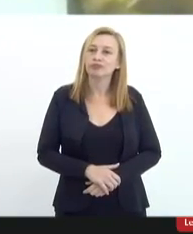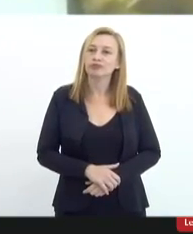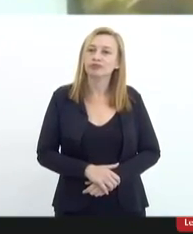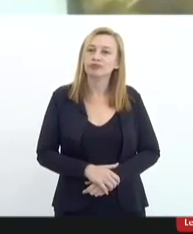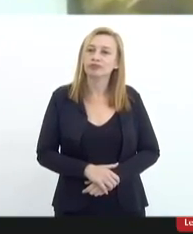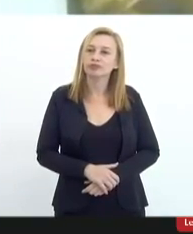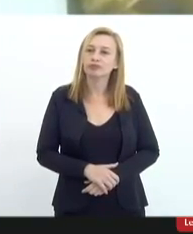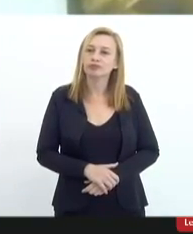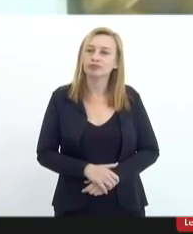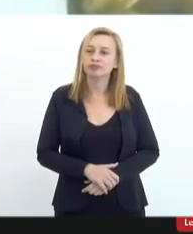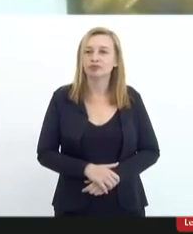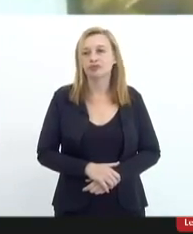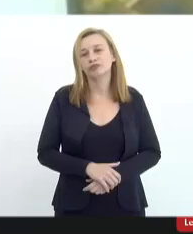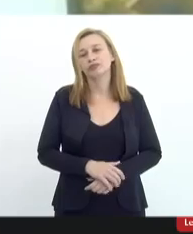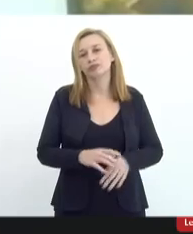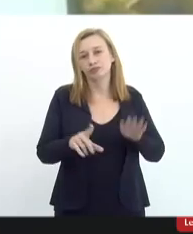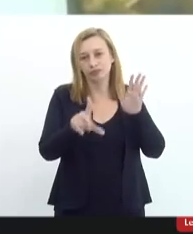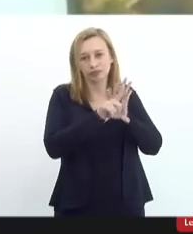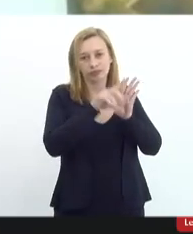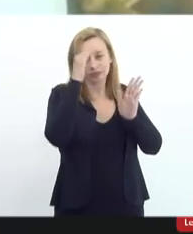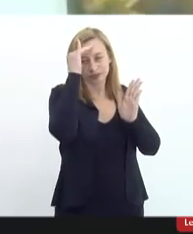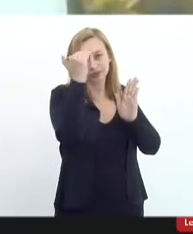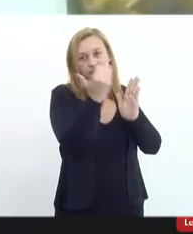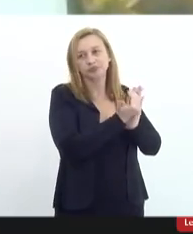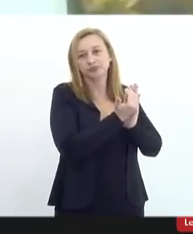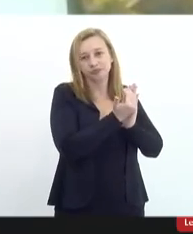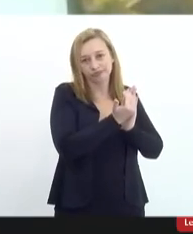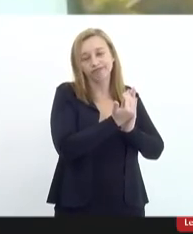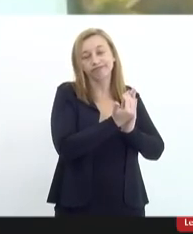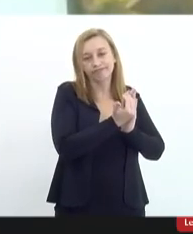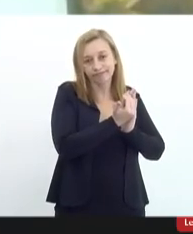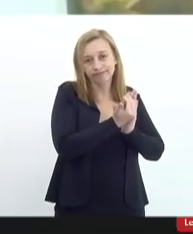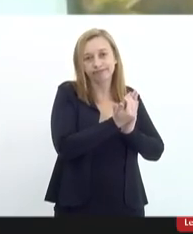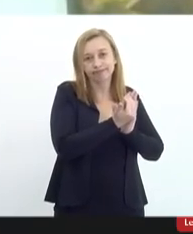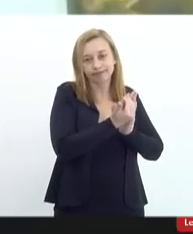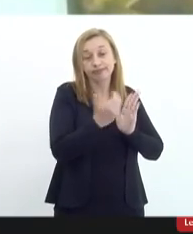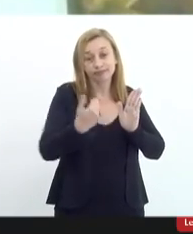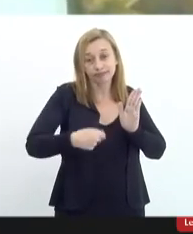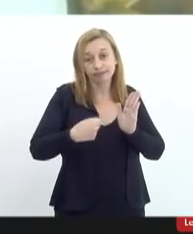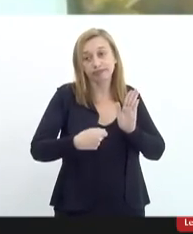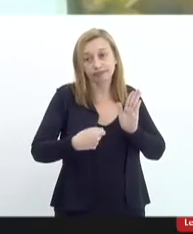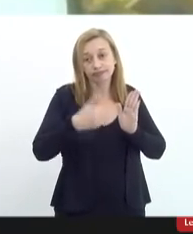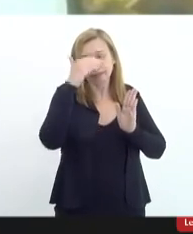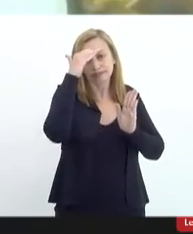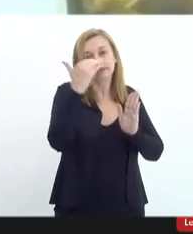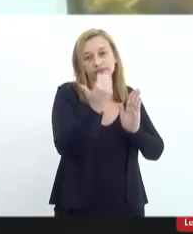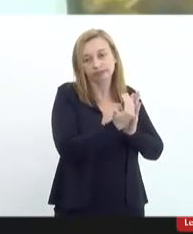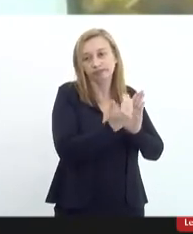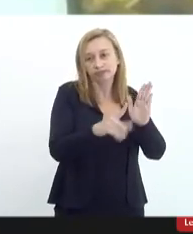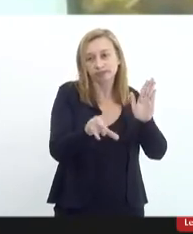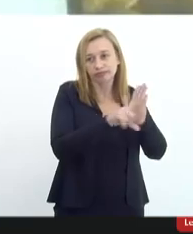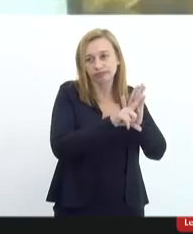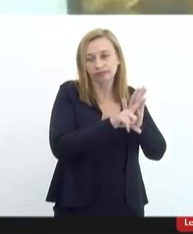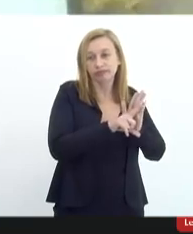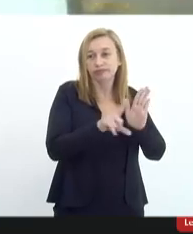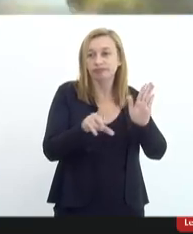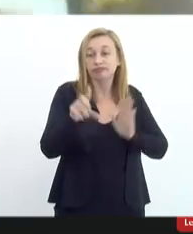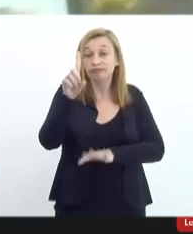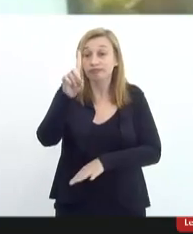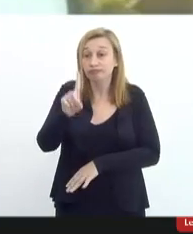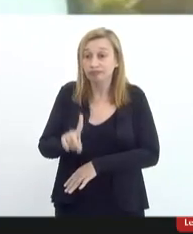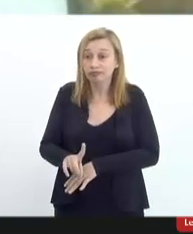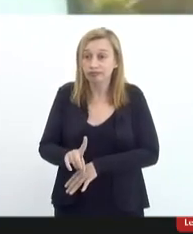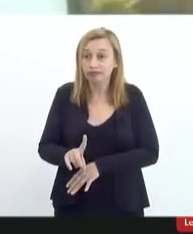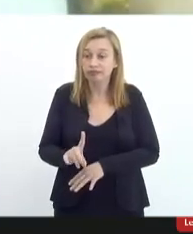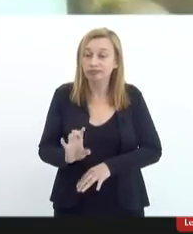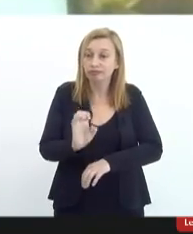fazer cumprir a lei. Fazer cumprir a lei. A lei do direito de